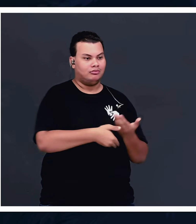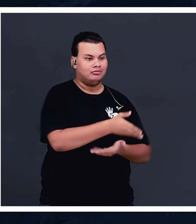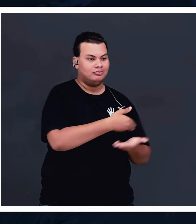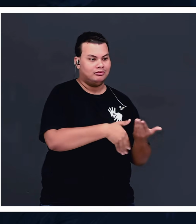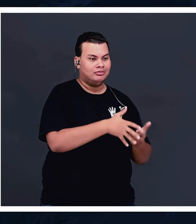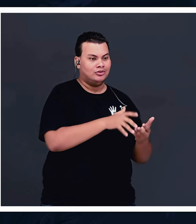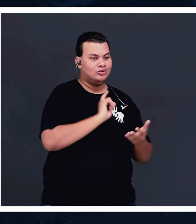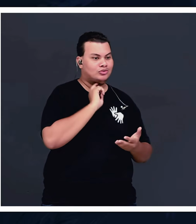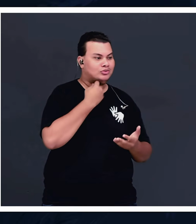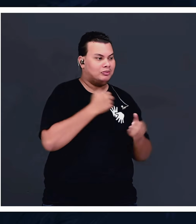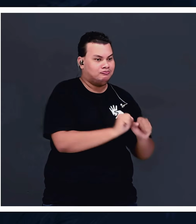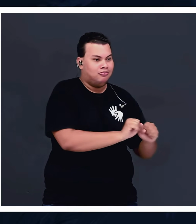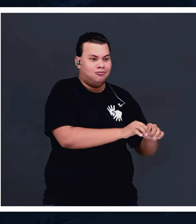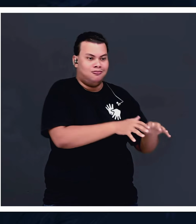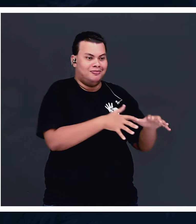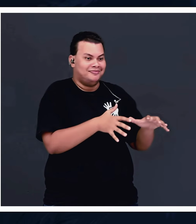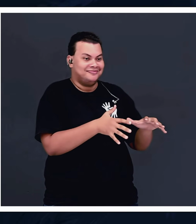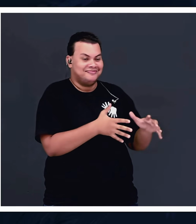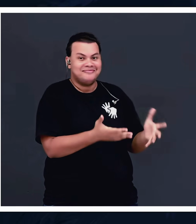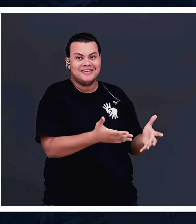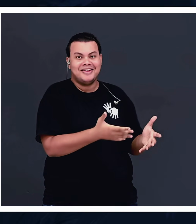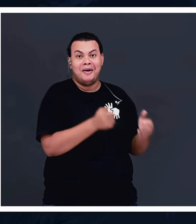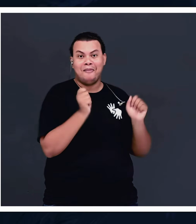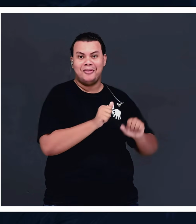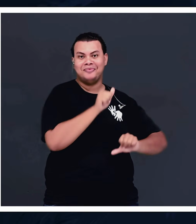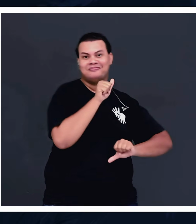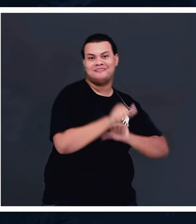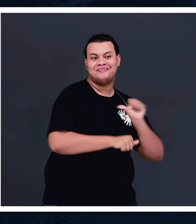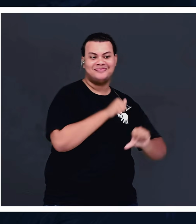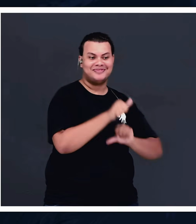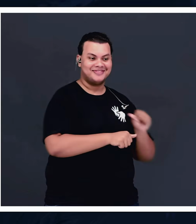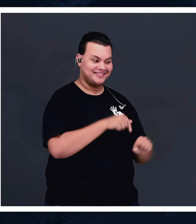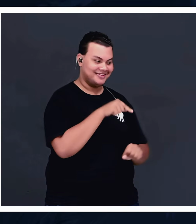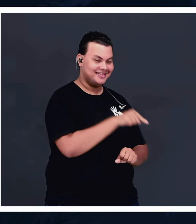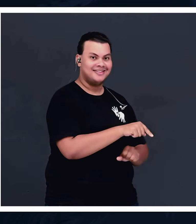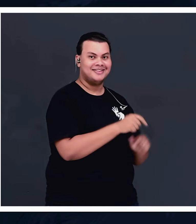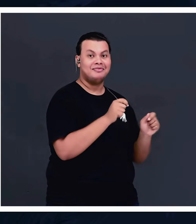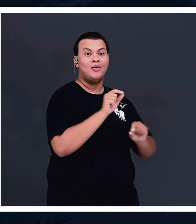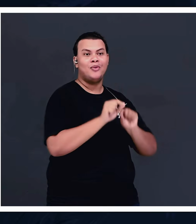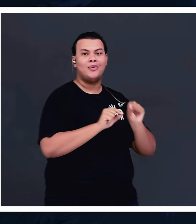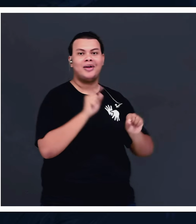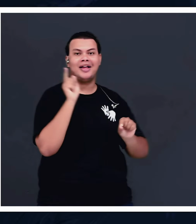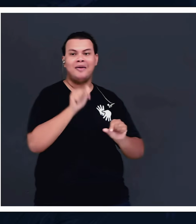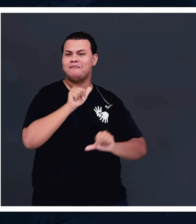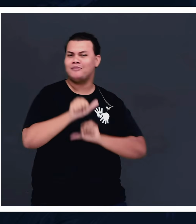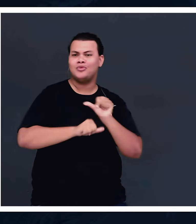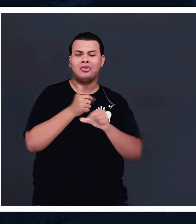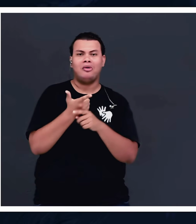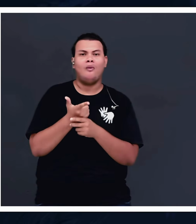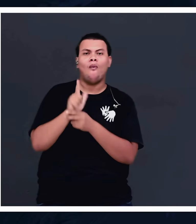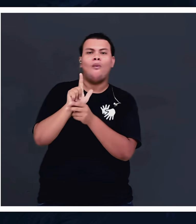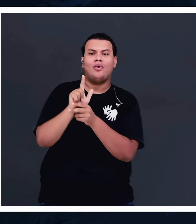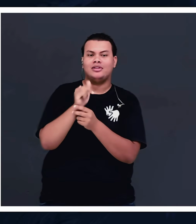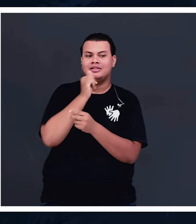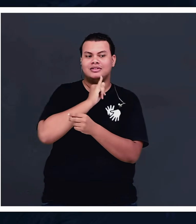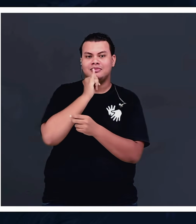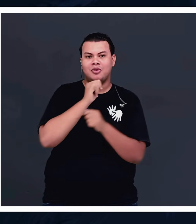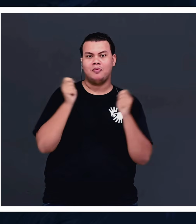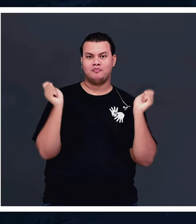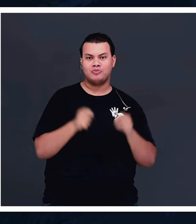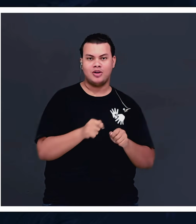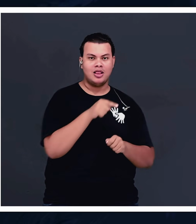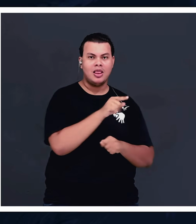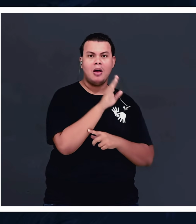massa e provocar uma grande mudança ali transformar praticamente em outra coisa. Deixa de ser